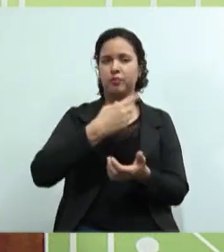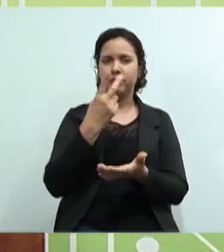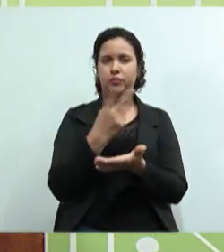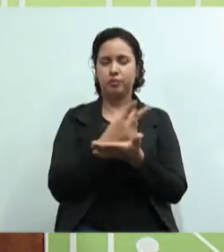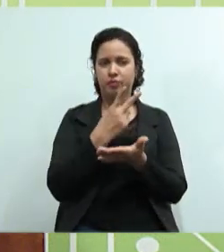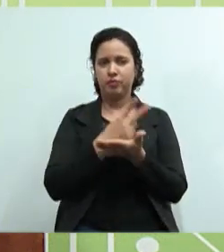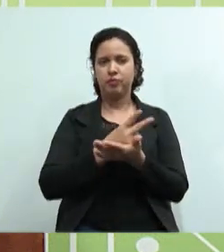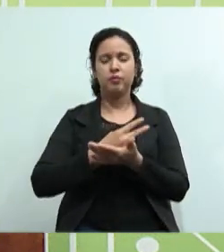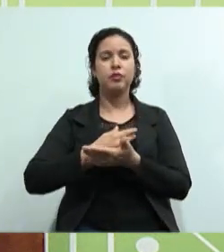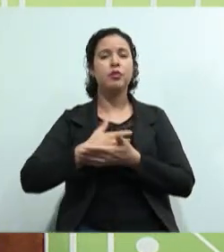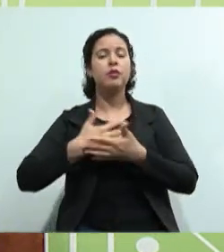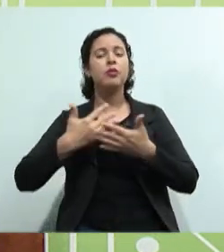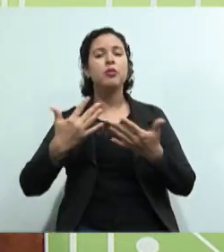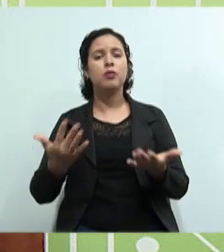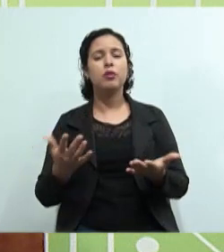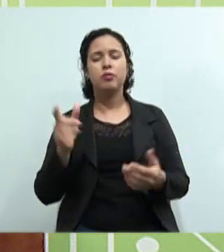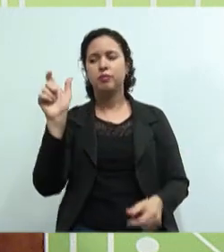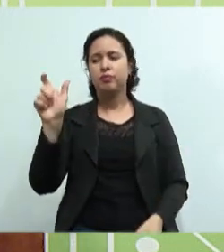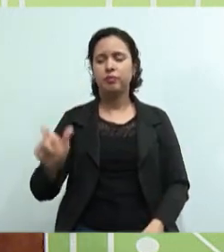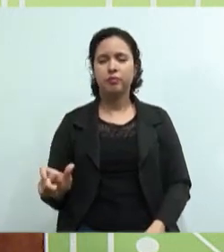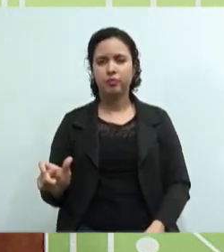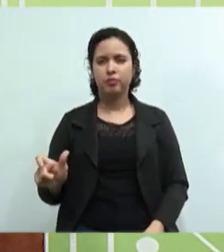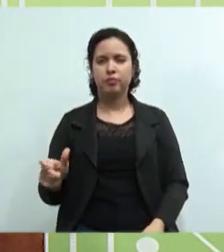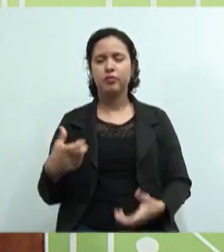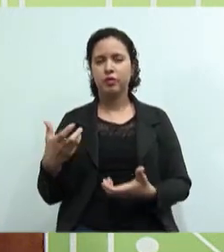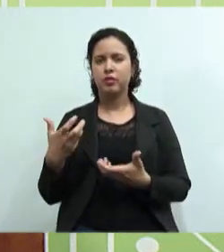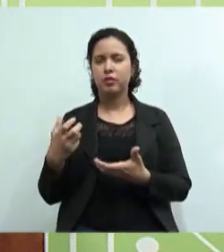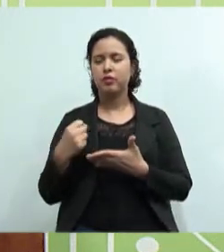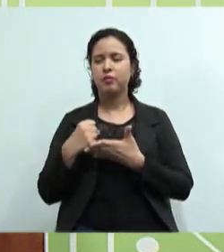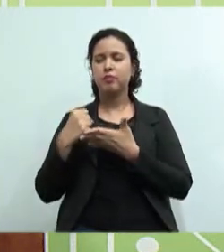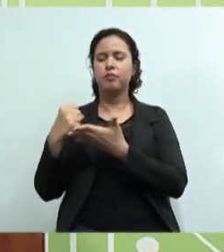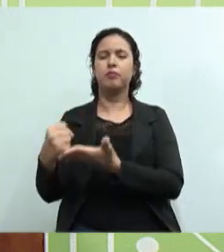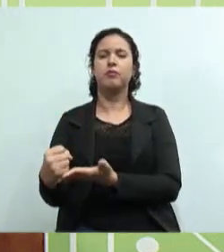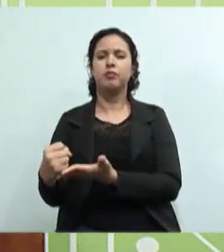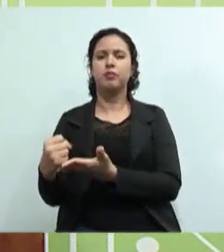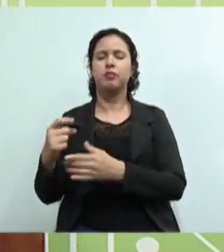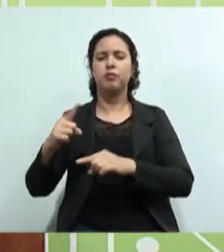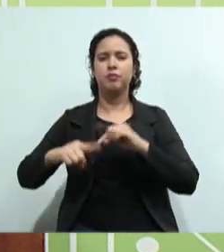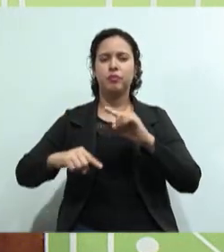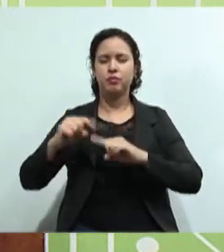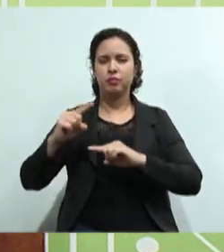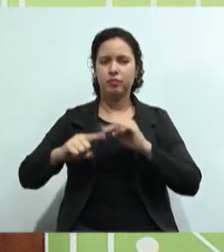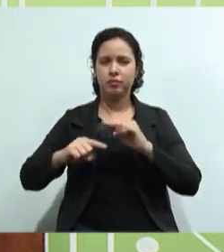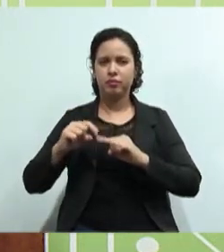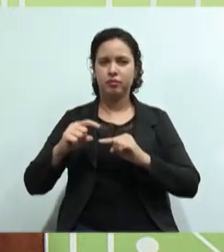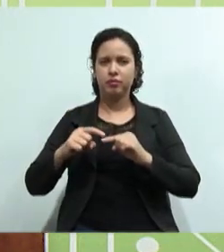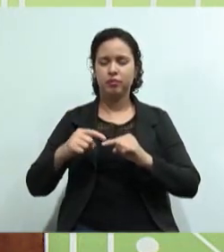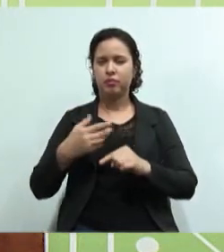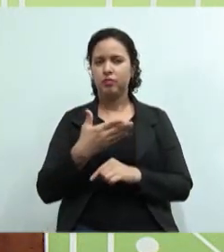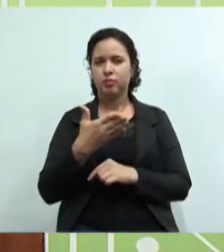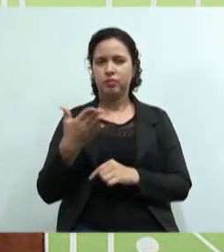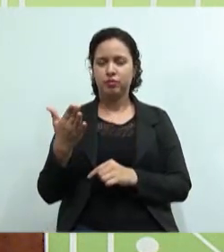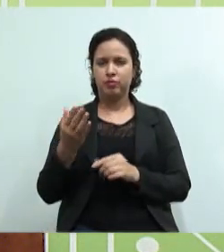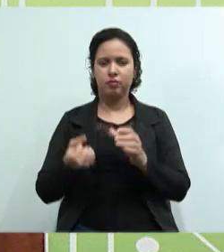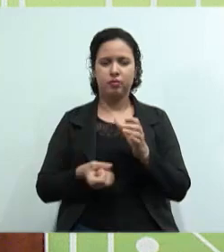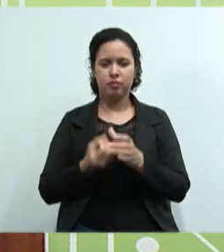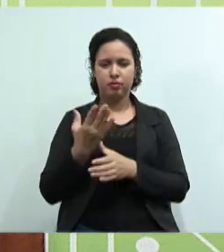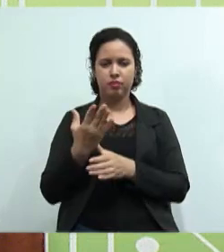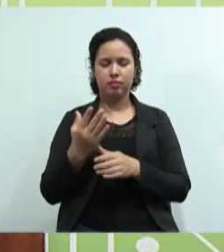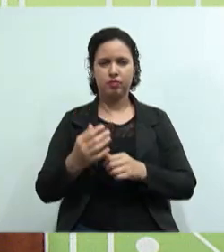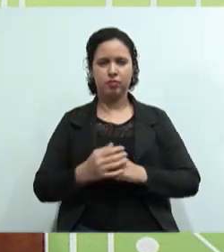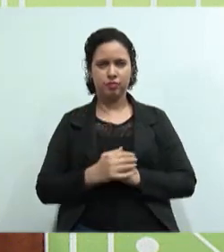Então, qual o cliente você quer atender com o produto da cooperativa que vocês vão montar aí,